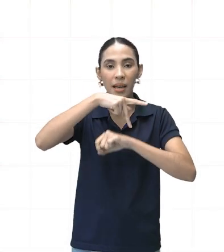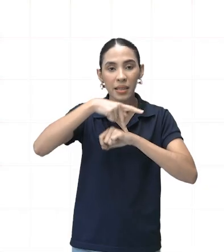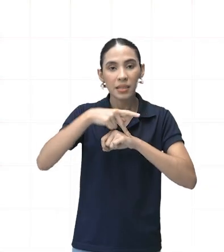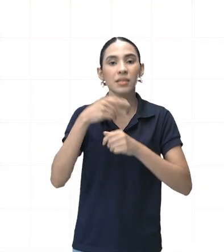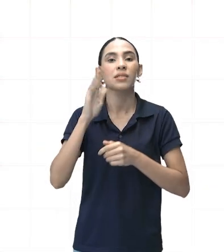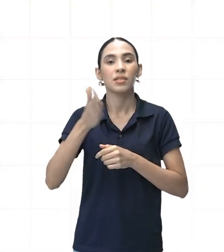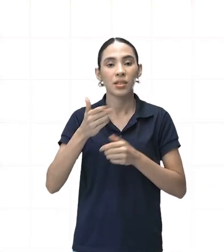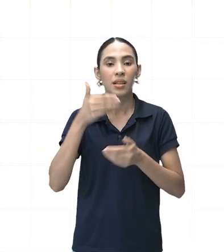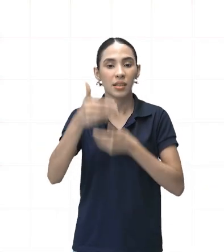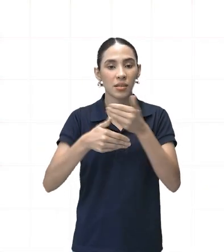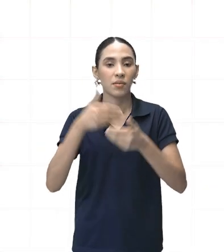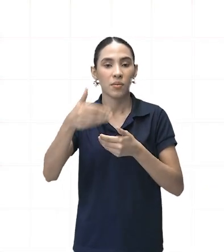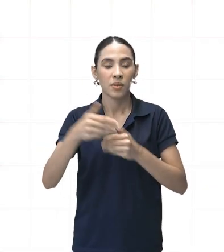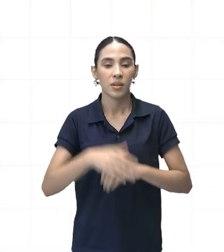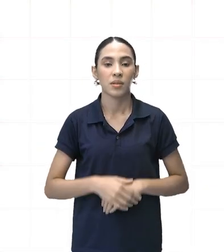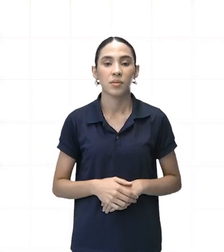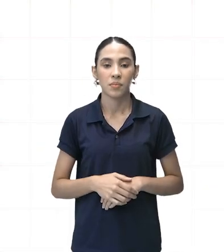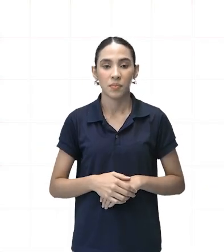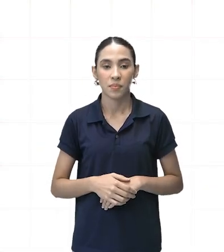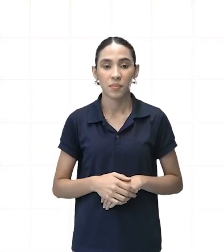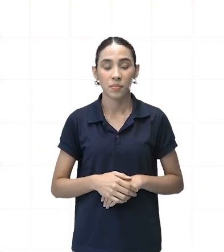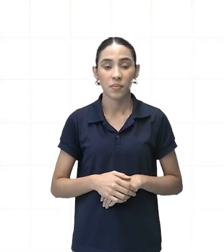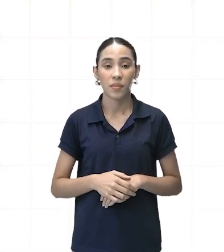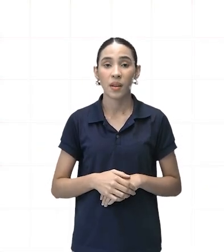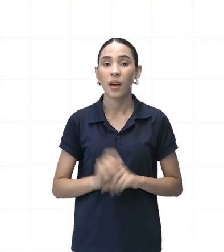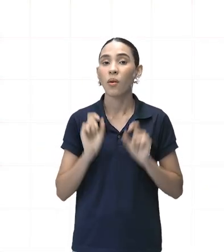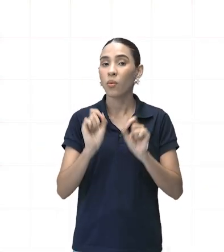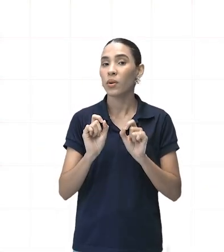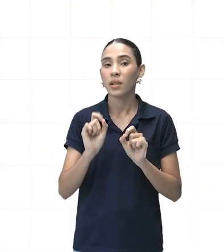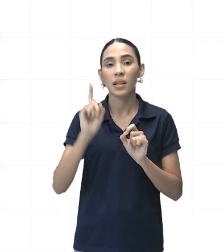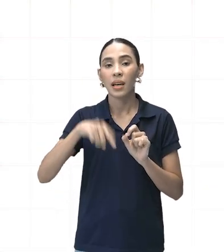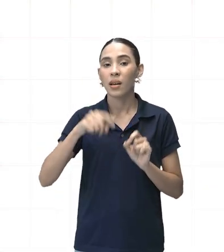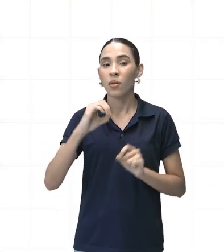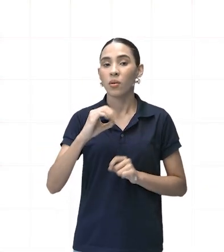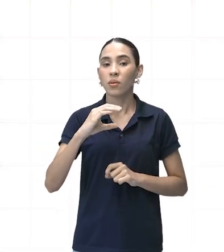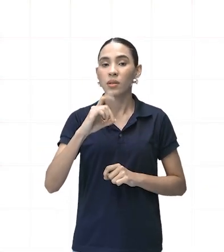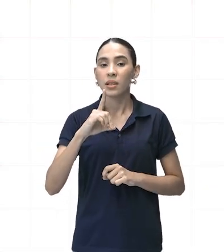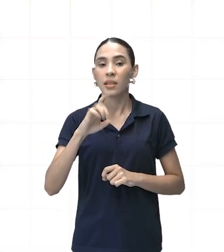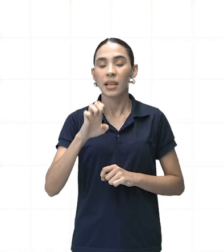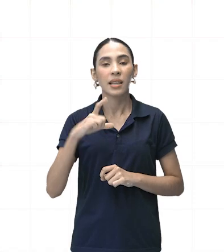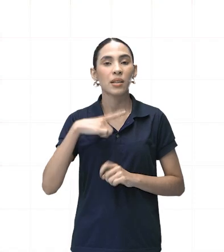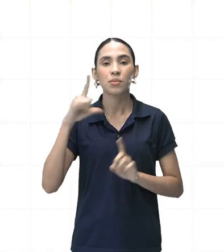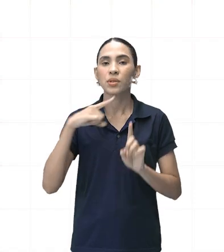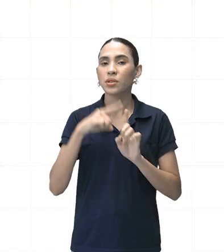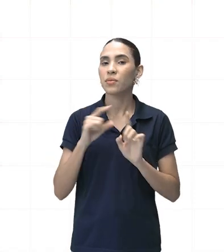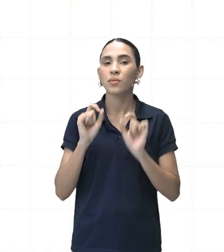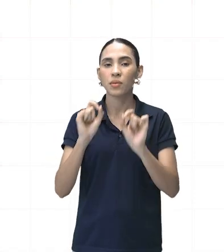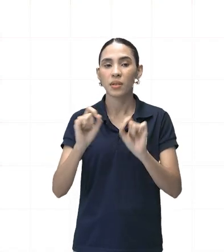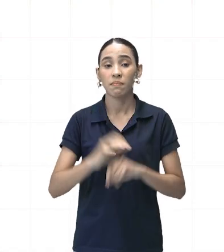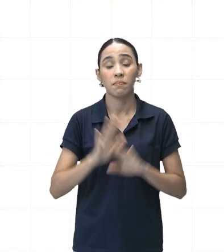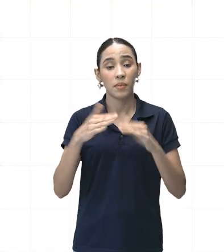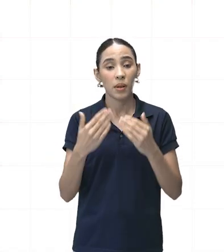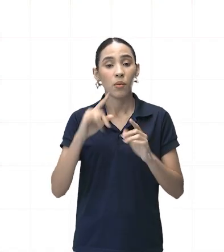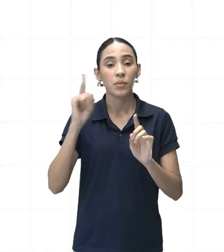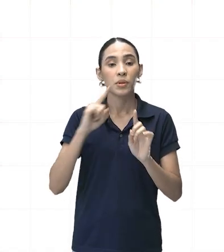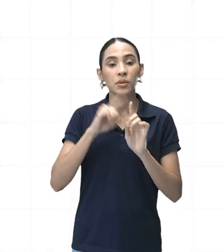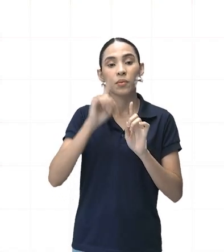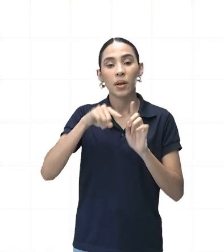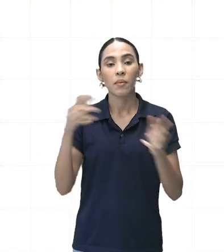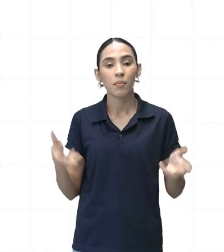de nações desenvolvidas. Agora, o que a OCDE ela visa fazer? Ela visa